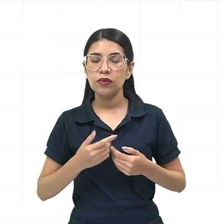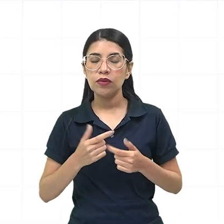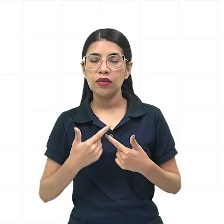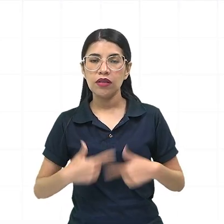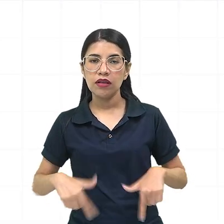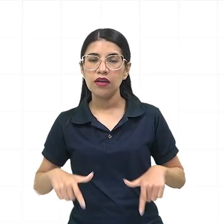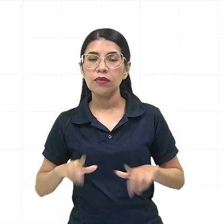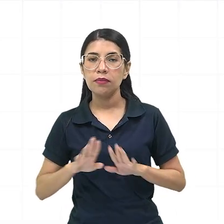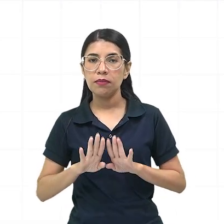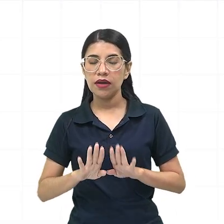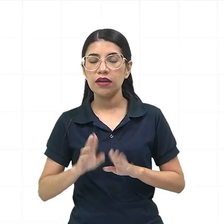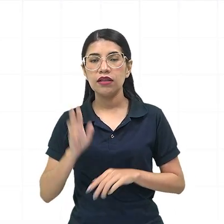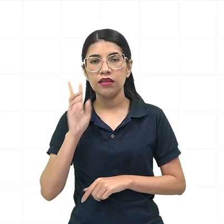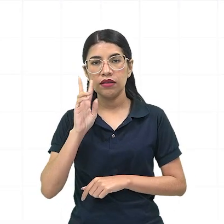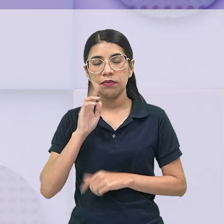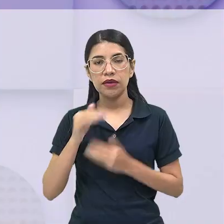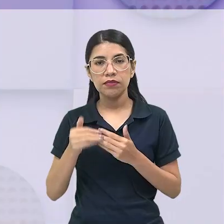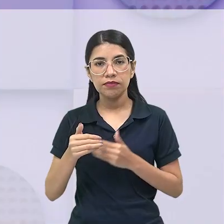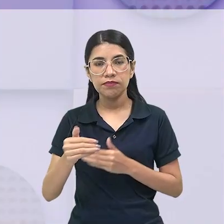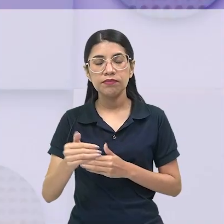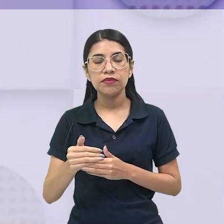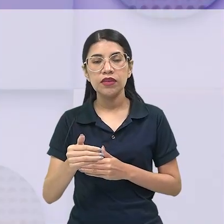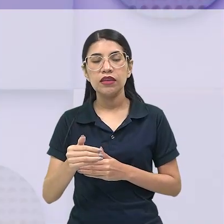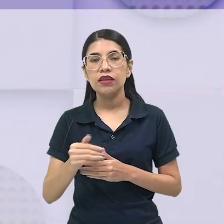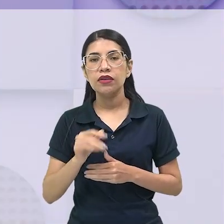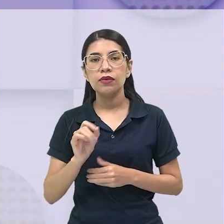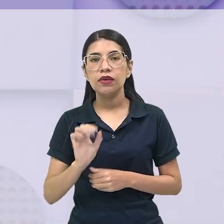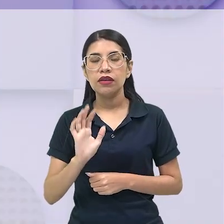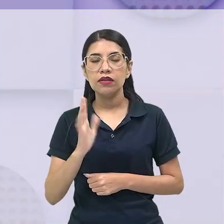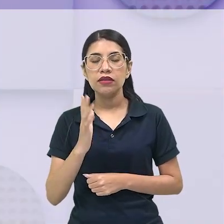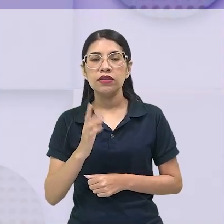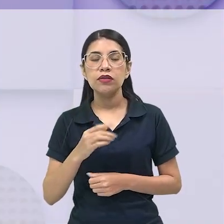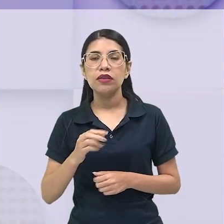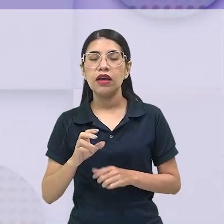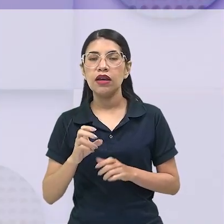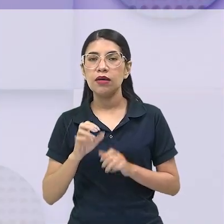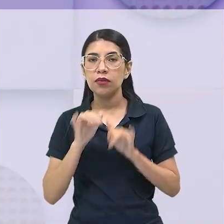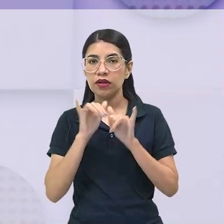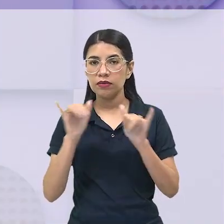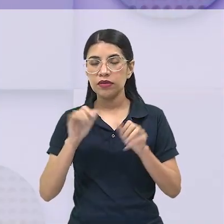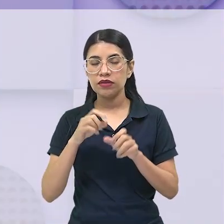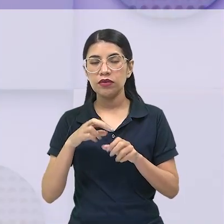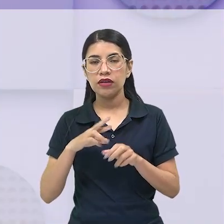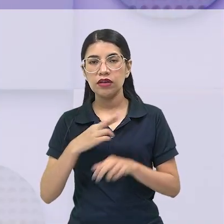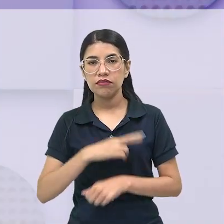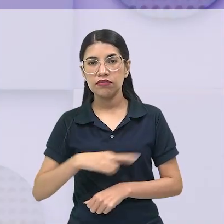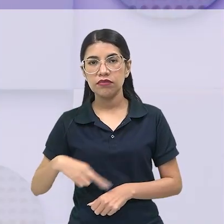Lembrando que isso aconteceu a partir da onde? Desde a República.